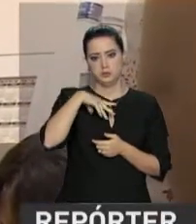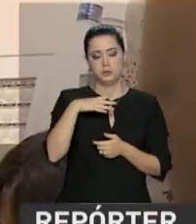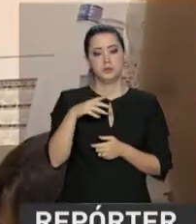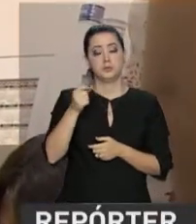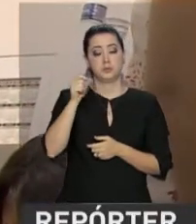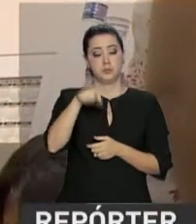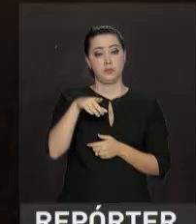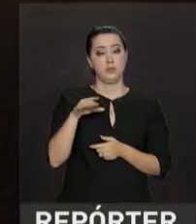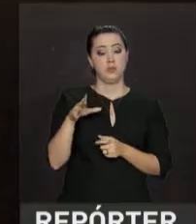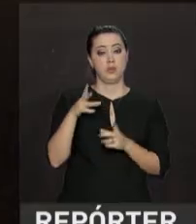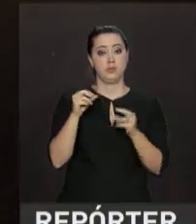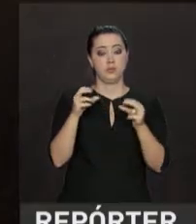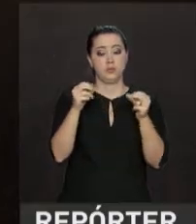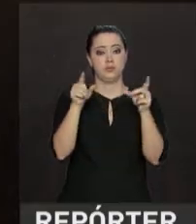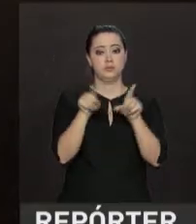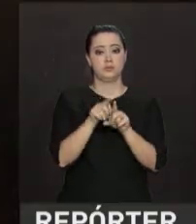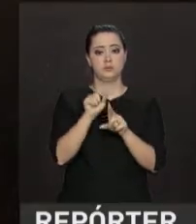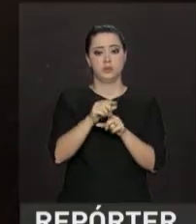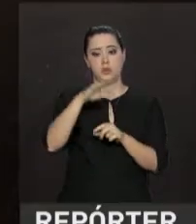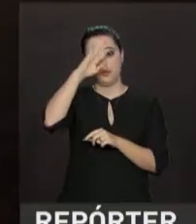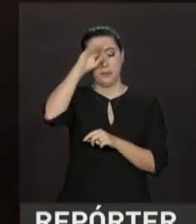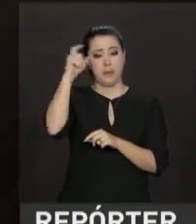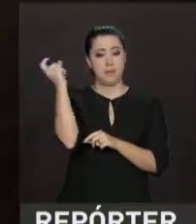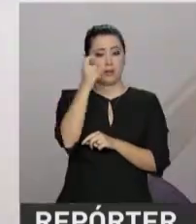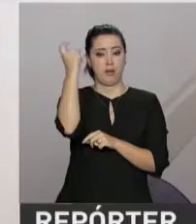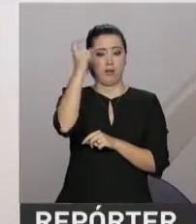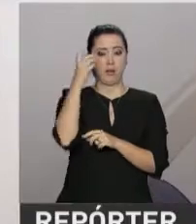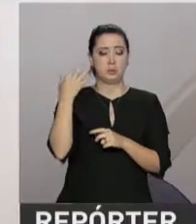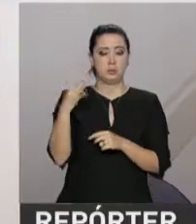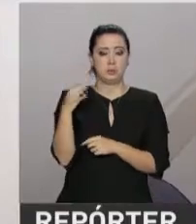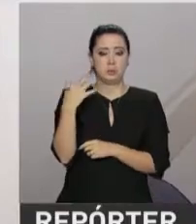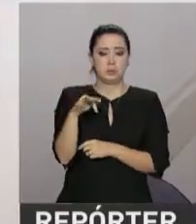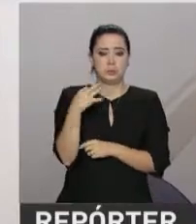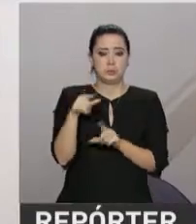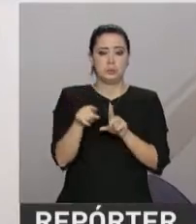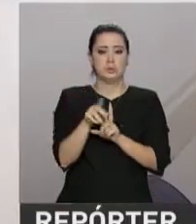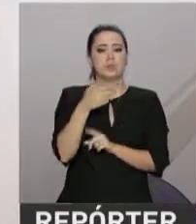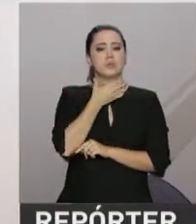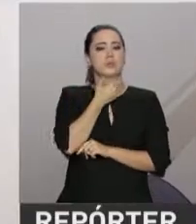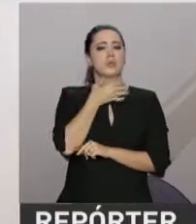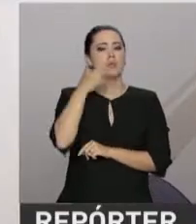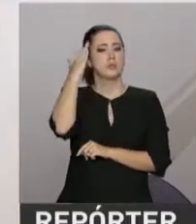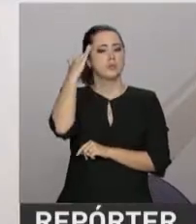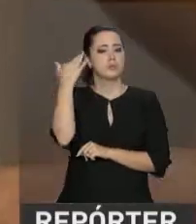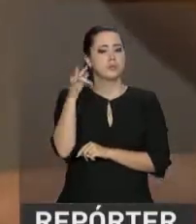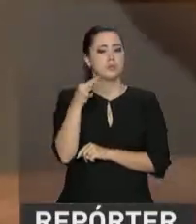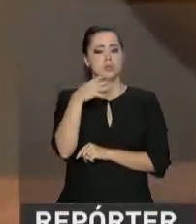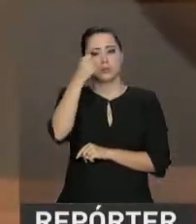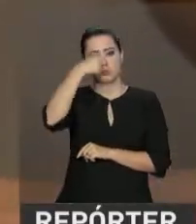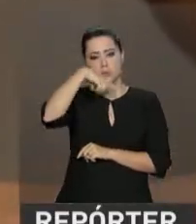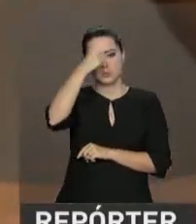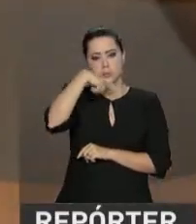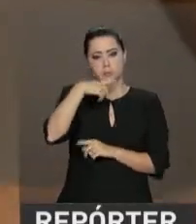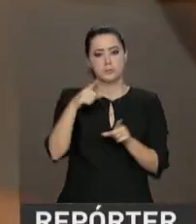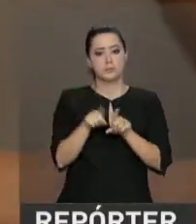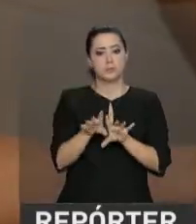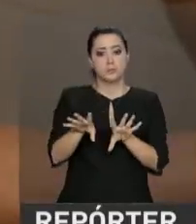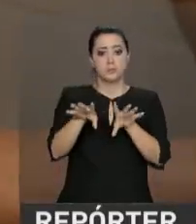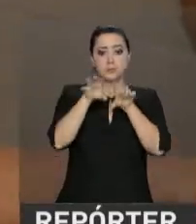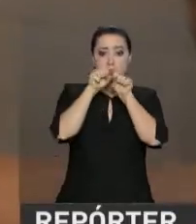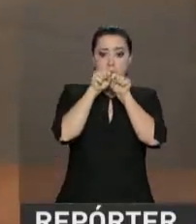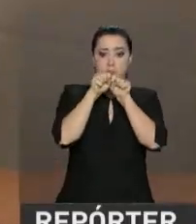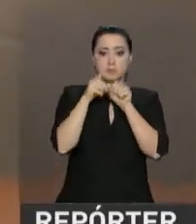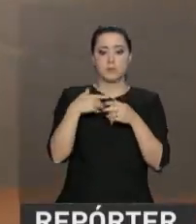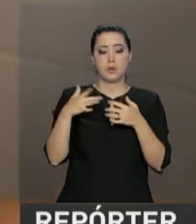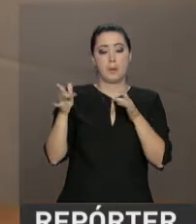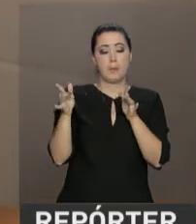influenza e provoca febre alta dor muscular de garganta e de cabeça tosse e coriza a transmissão acontece